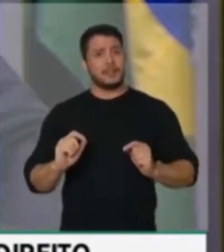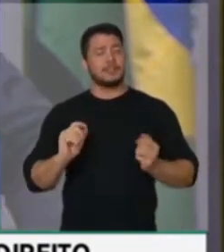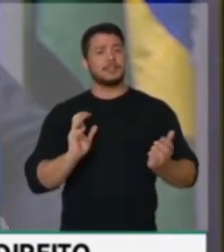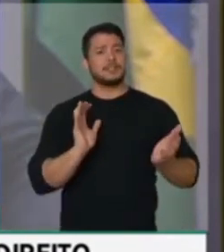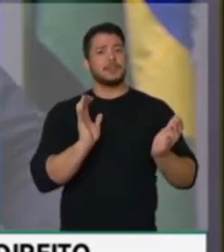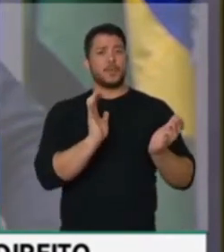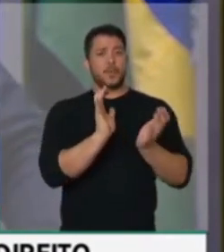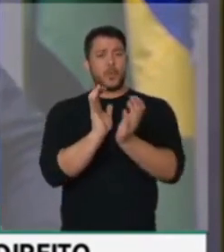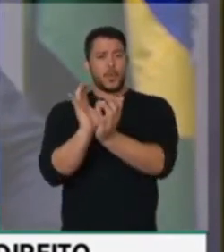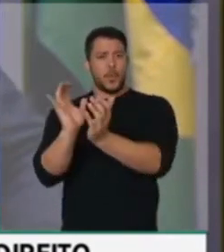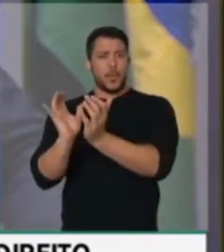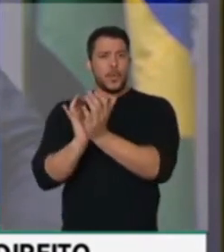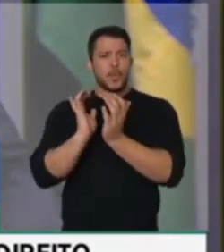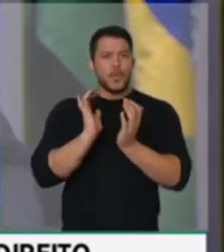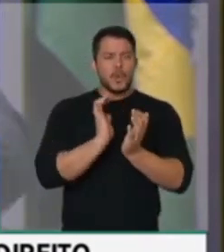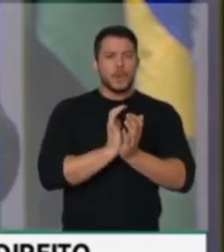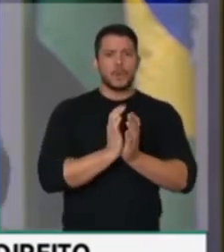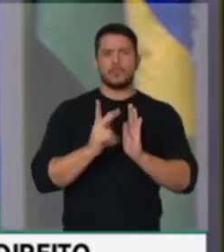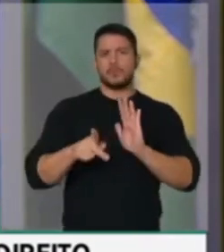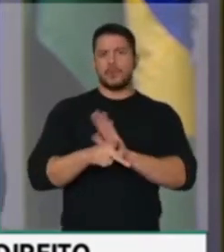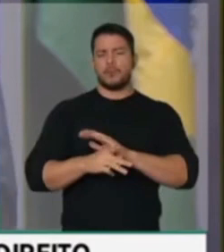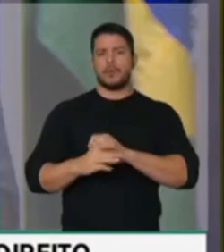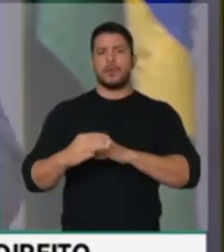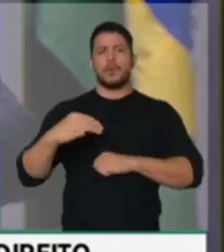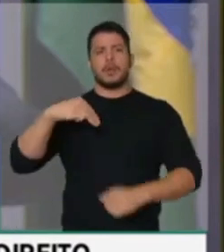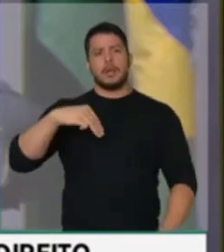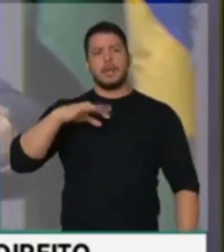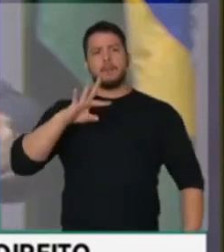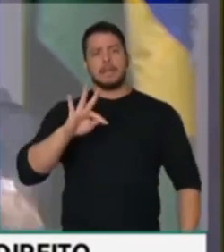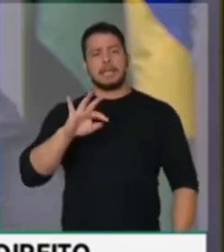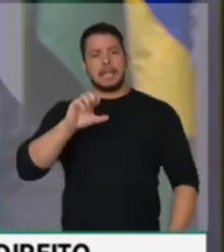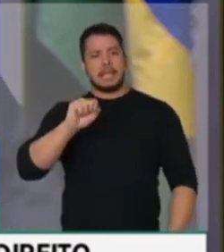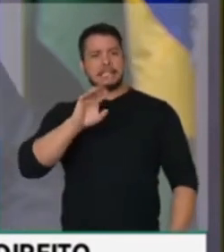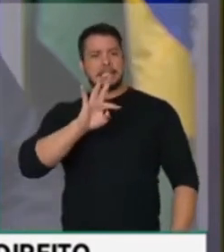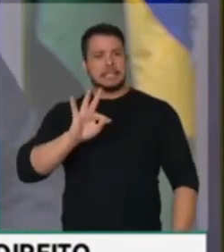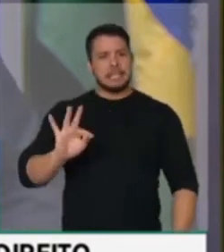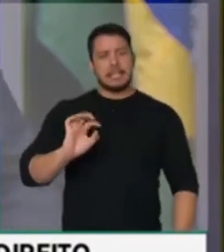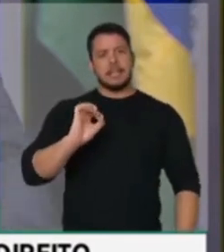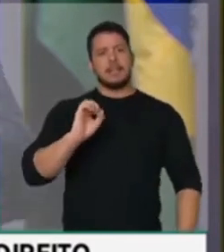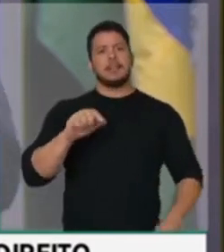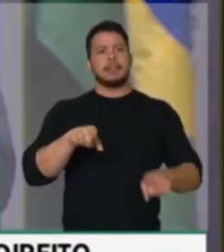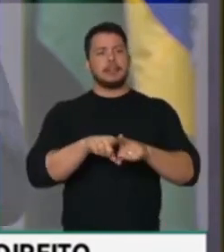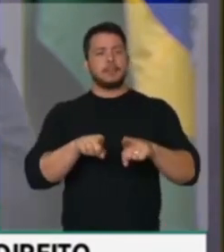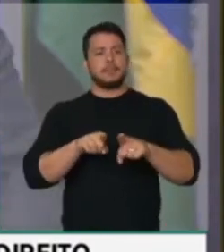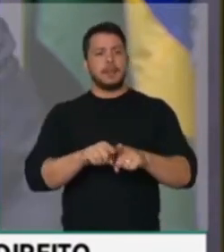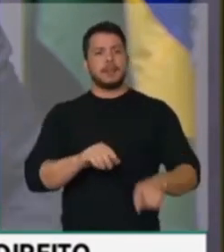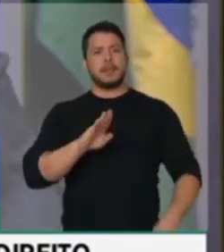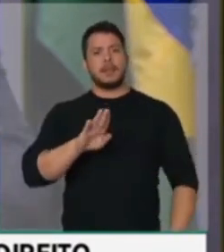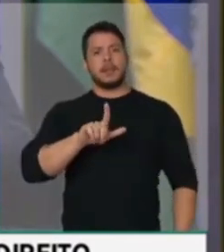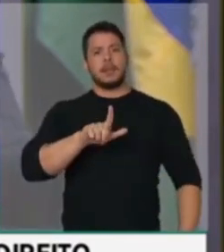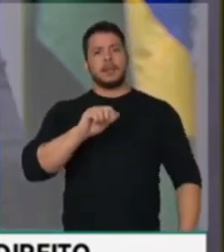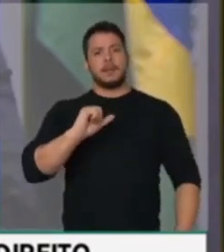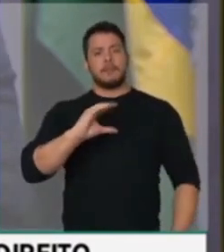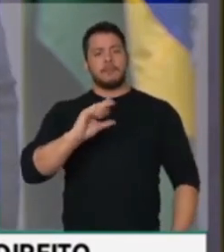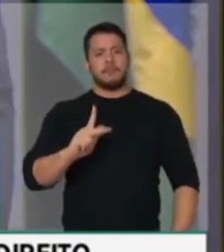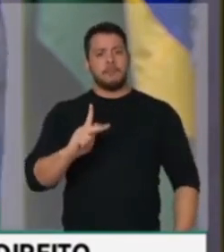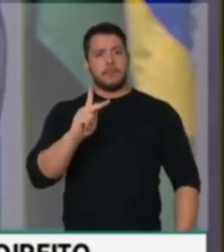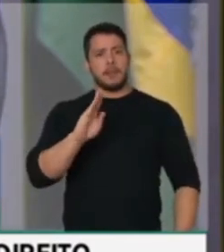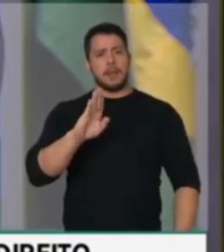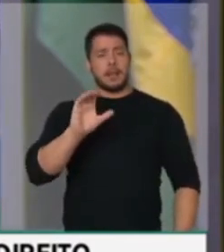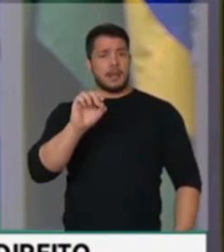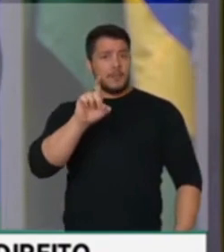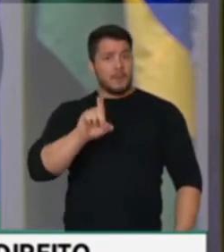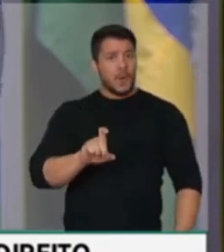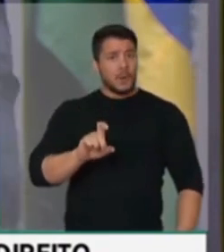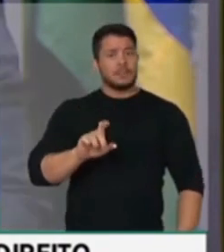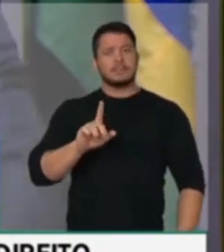como MTST, como Black Blocs e tantos outros satélites da esquerda é que eles estão